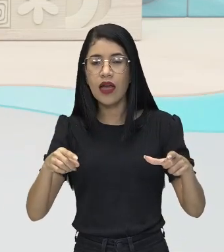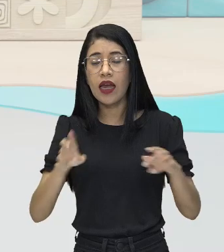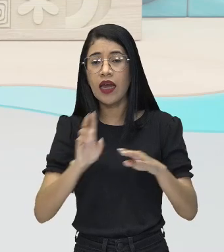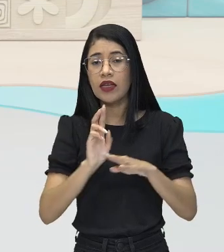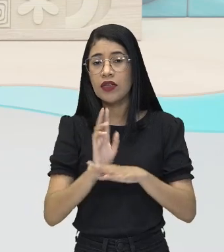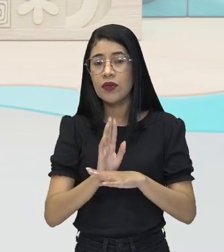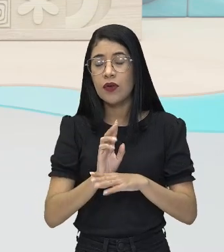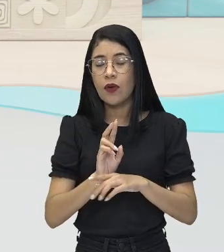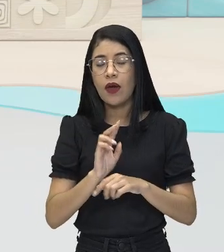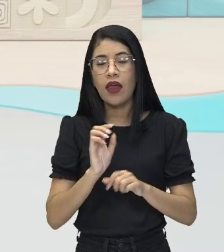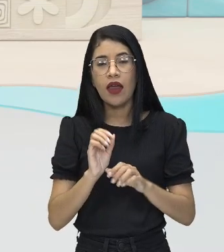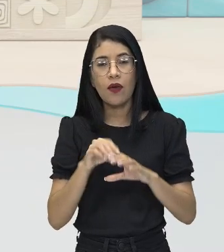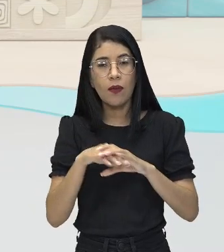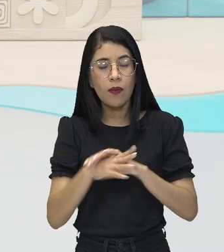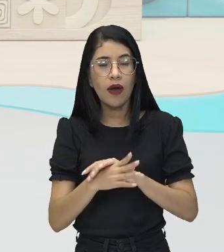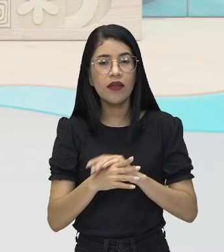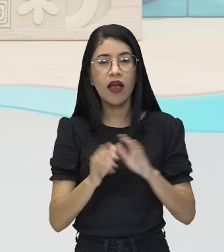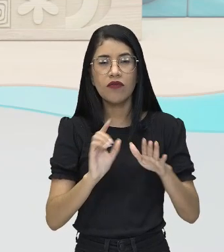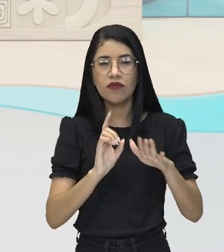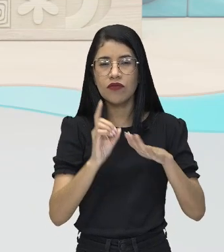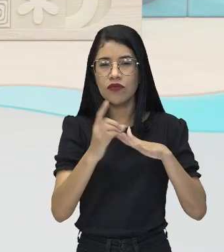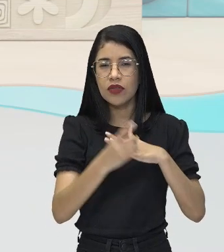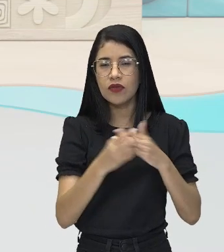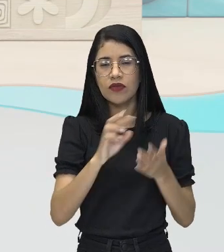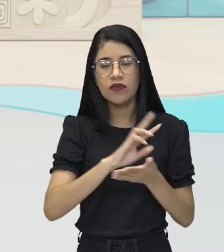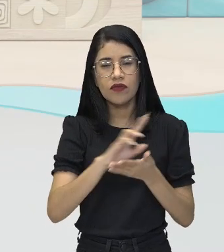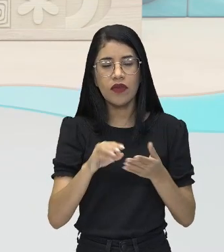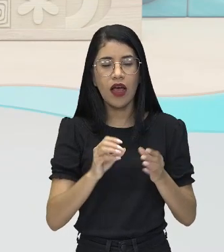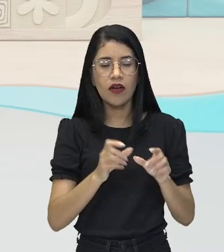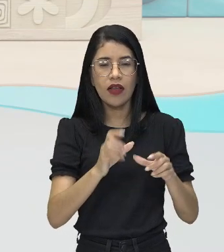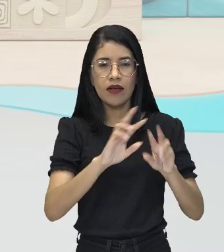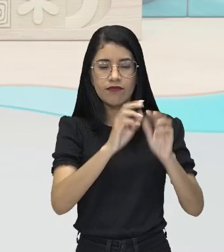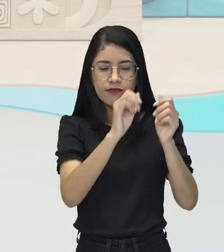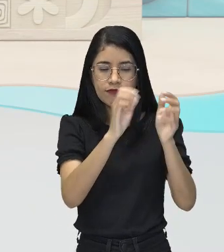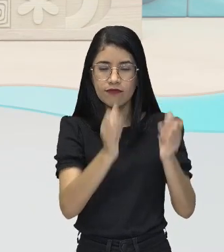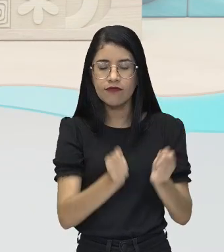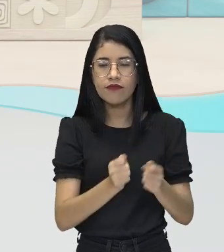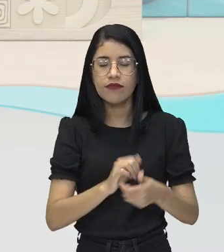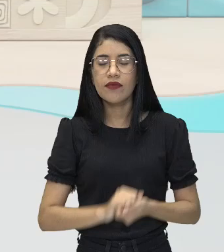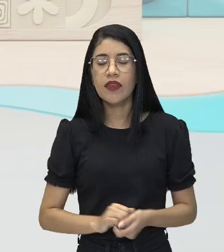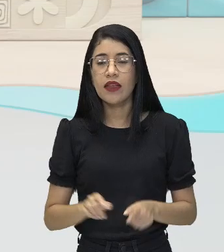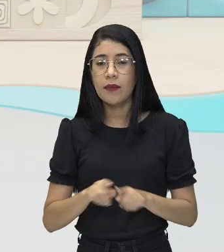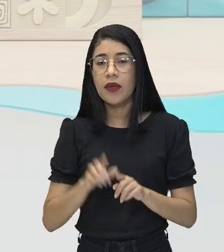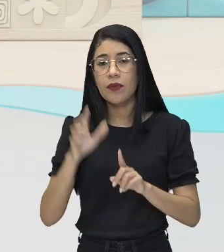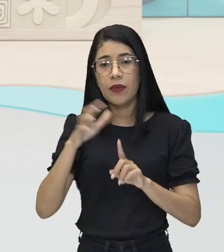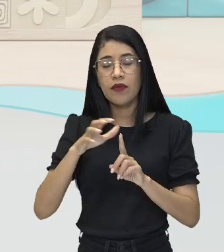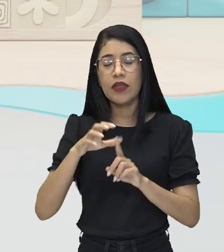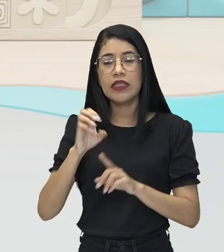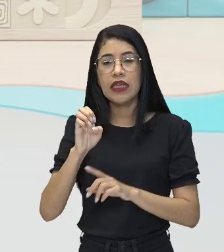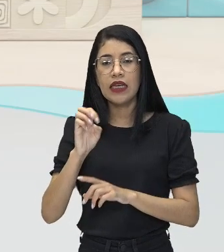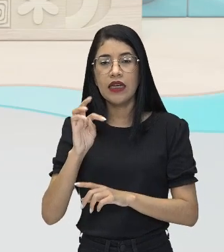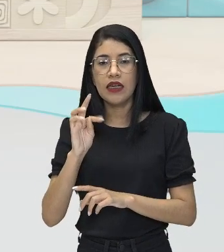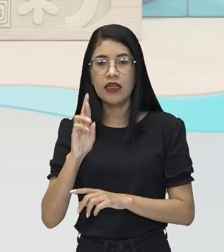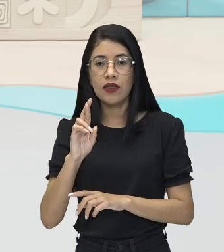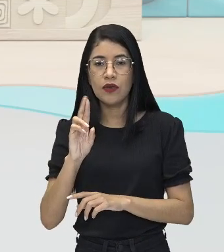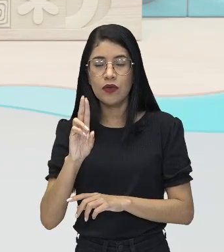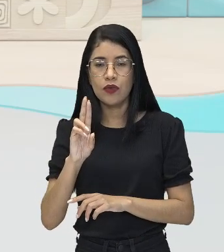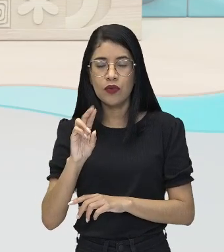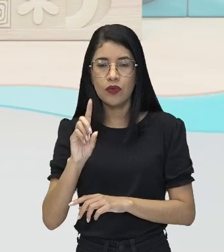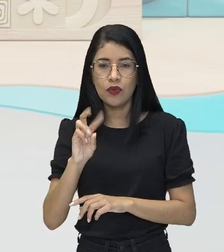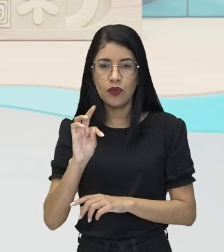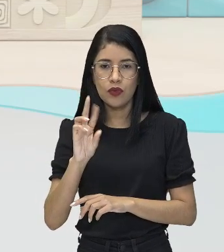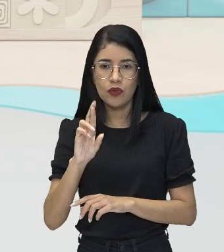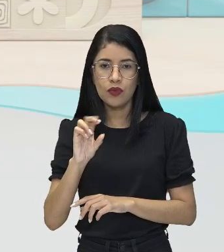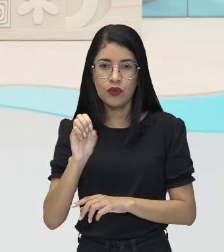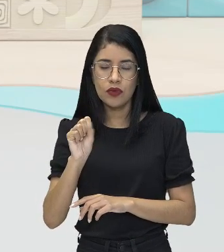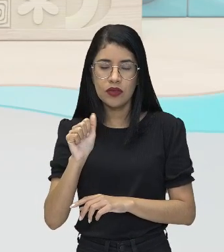deuses. Então, foi uma influência etrusca que levou os romanos a